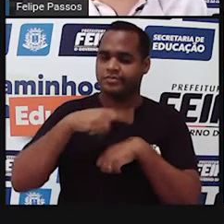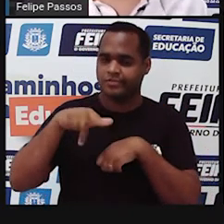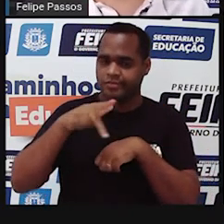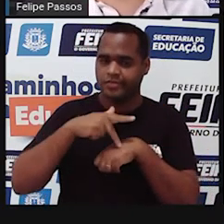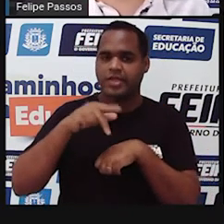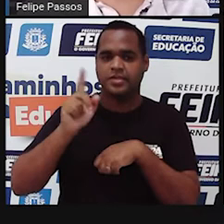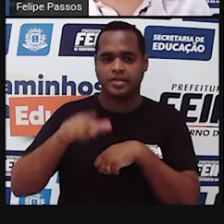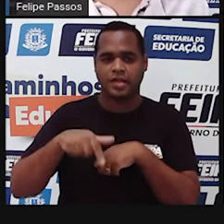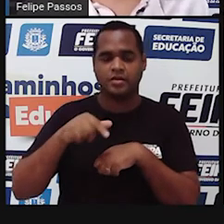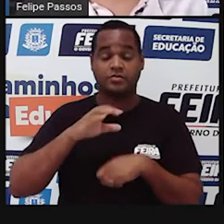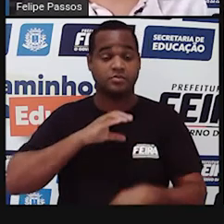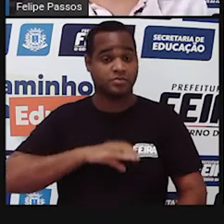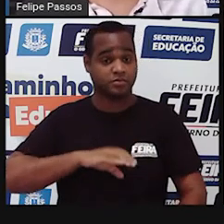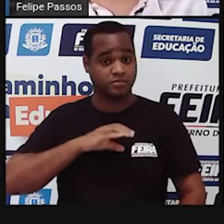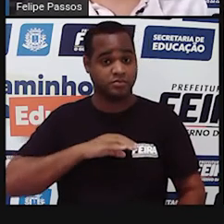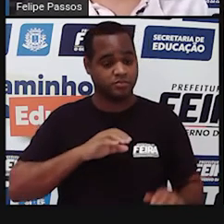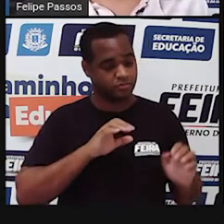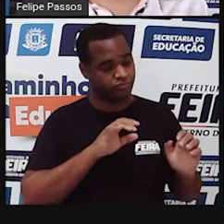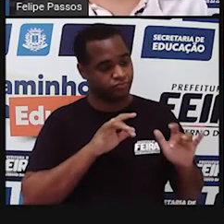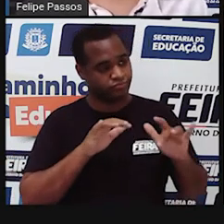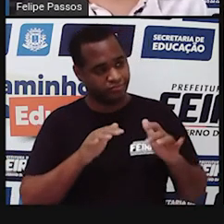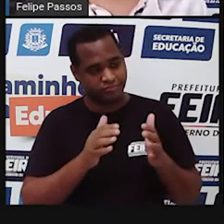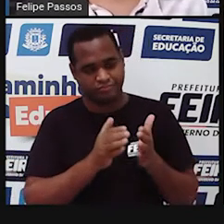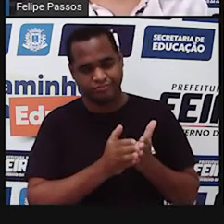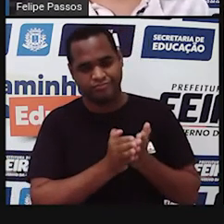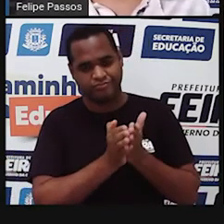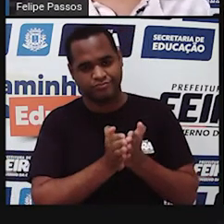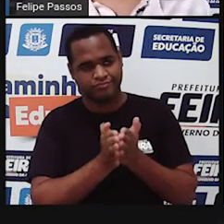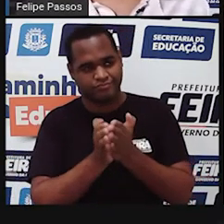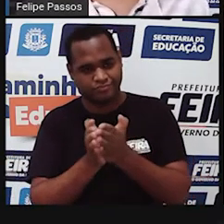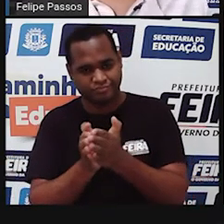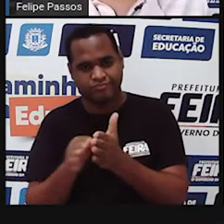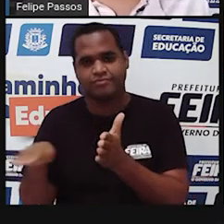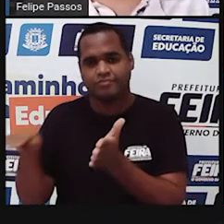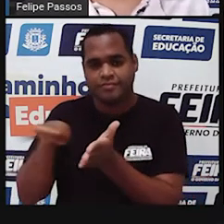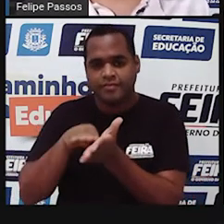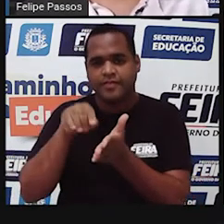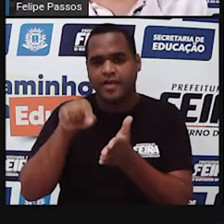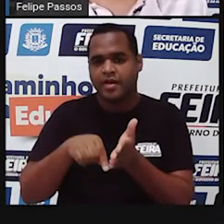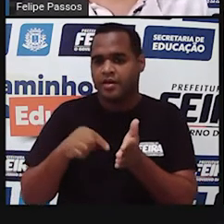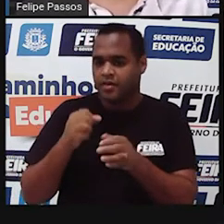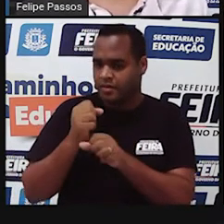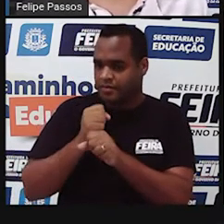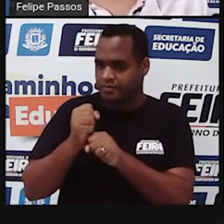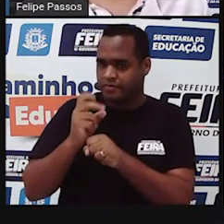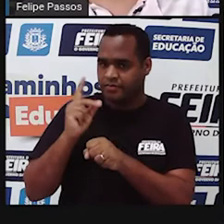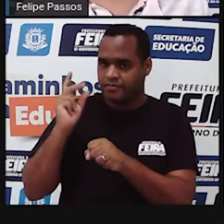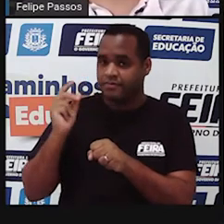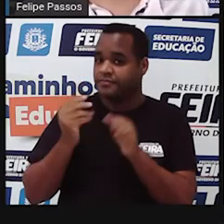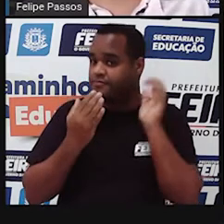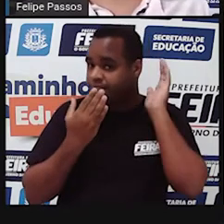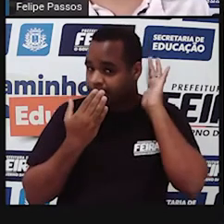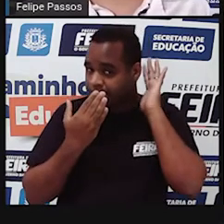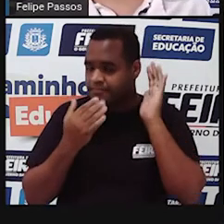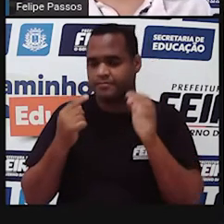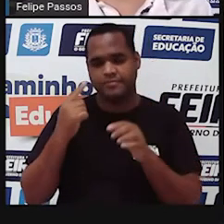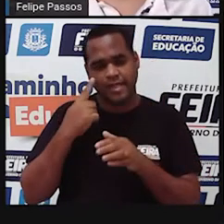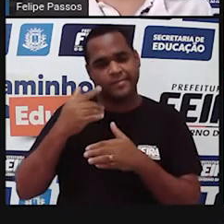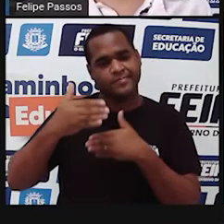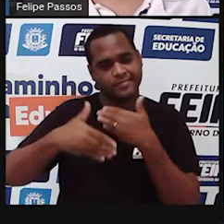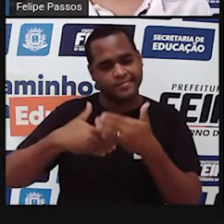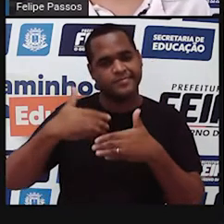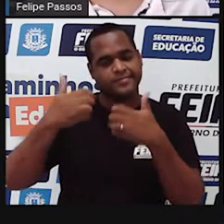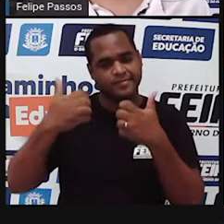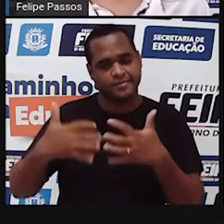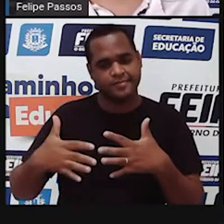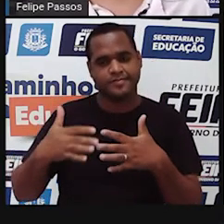que os portugueses começaram a chegar aqui, há muitos anos atrás. Então, os índios pode ser considerado uma etnia, né? Os